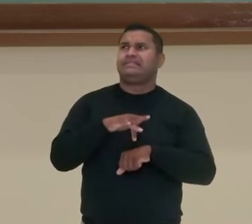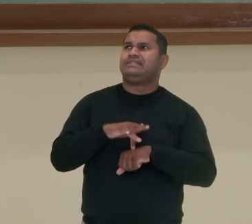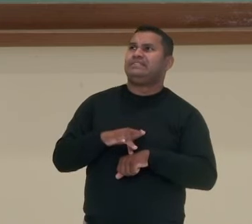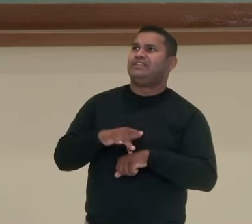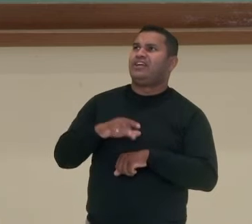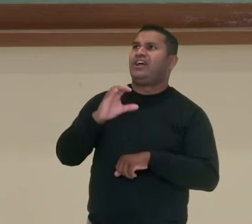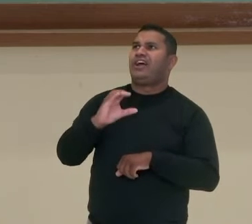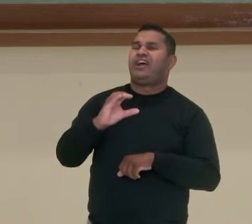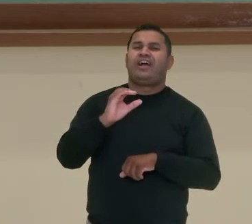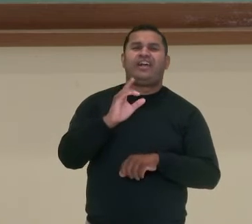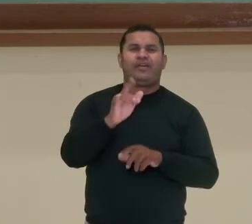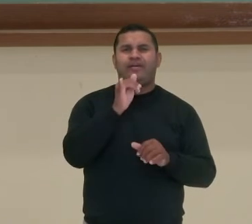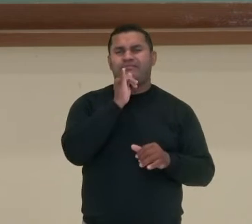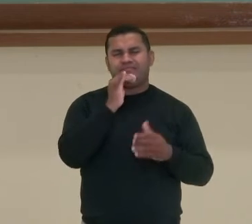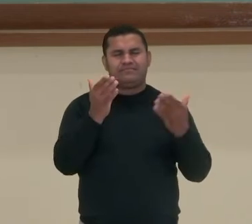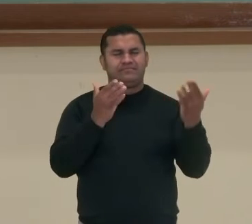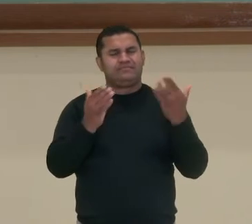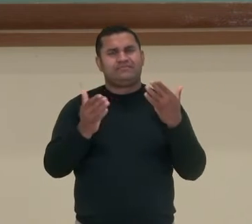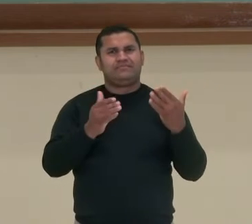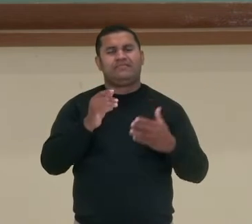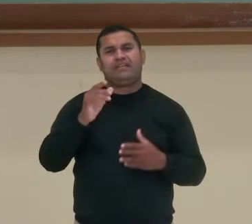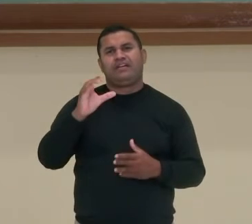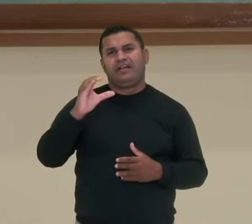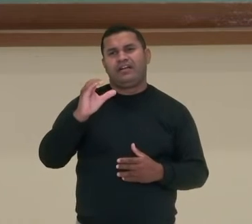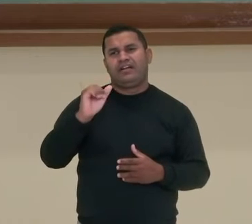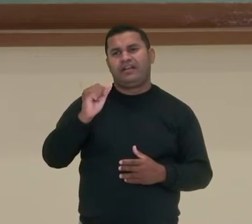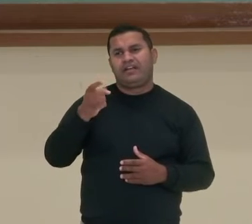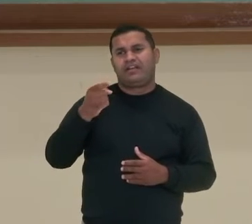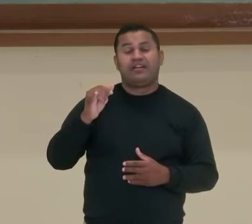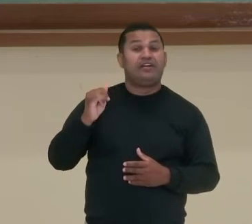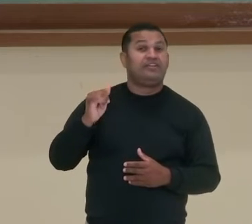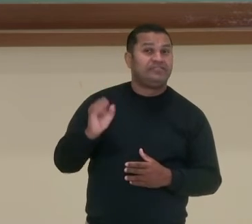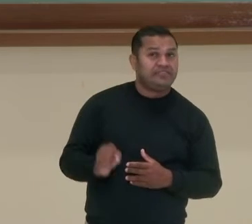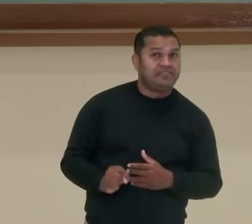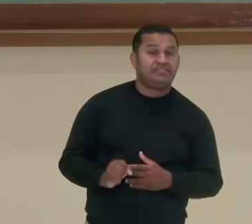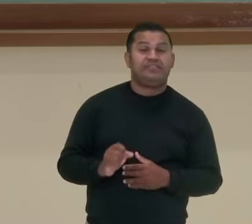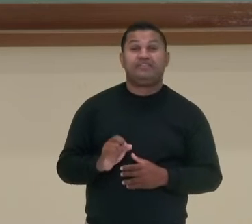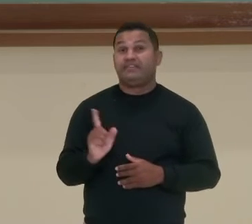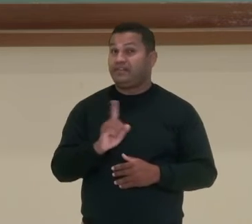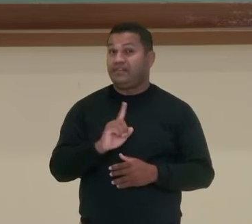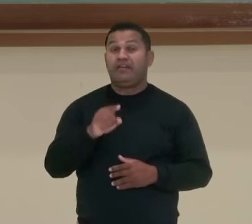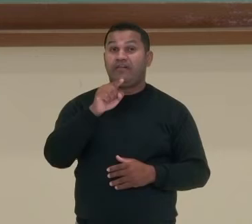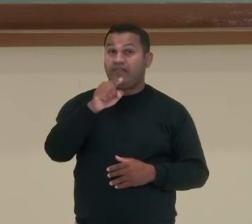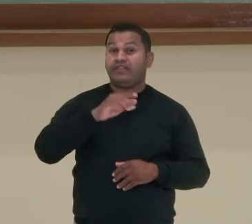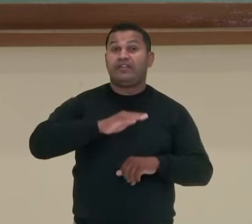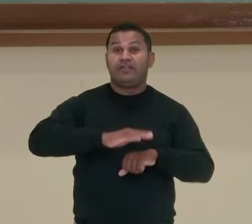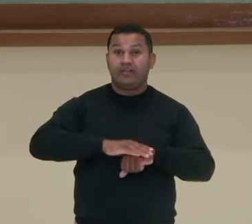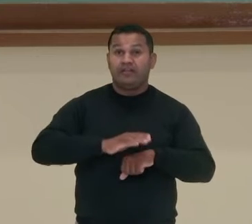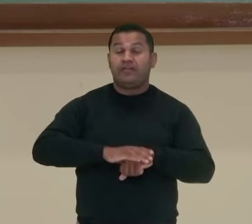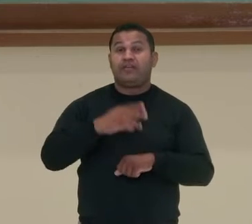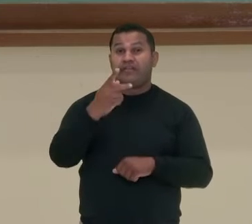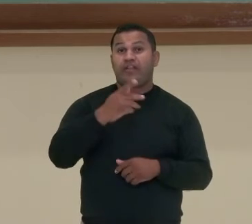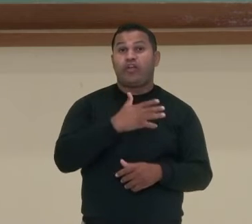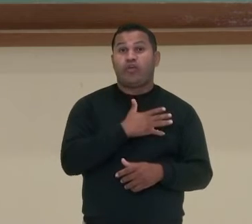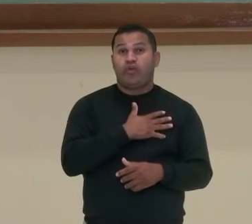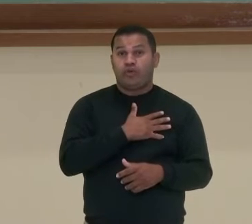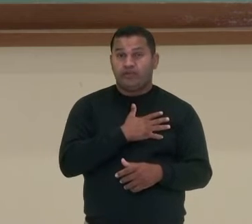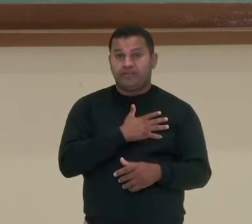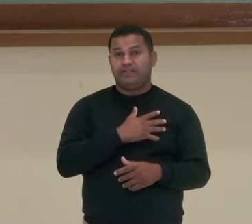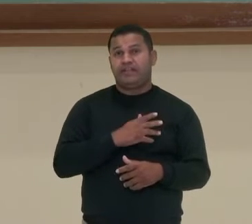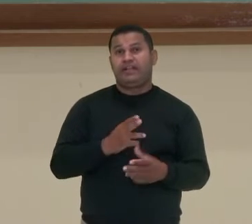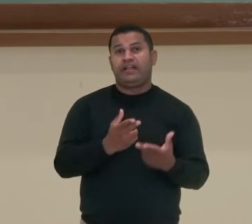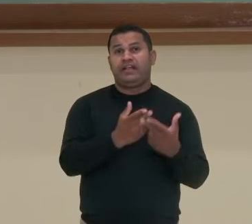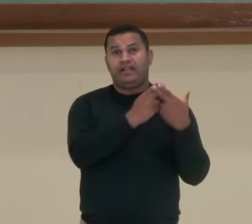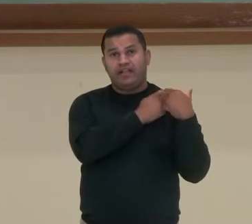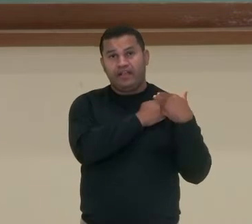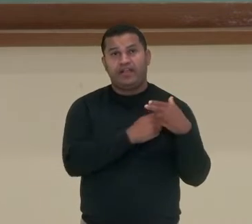ser assim, sistemático. Não, é você gostar de você e do que você faz. É ser